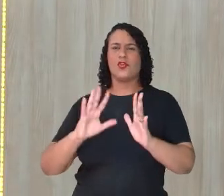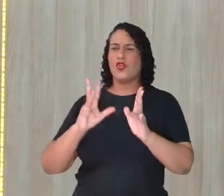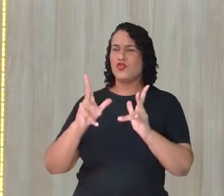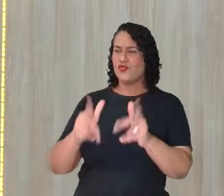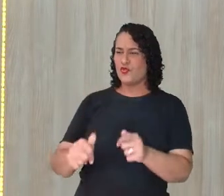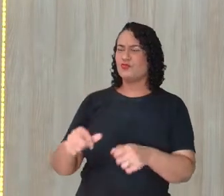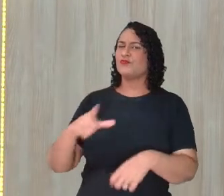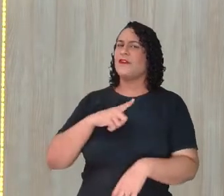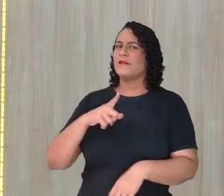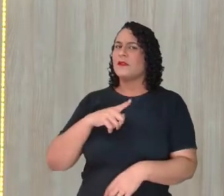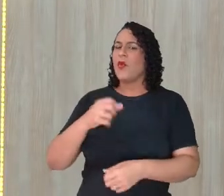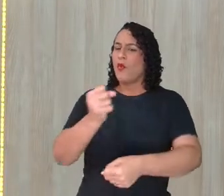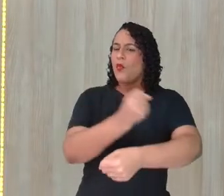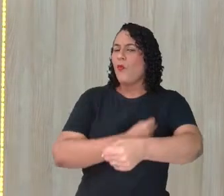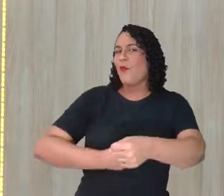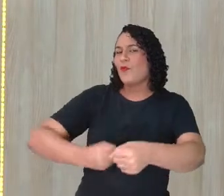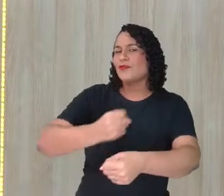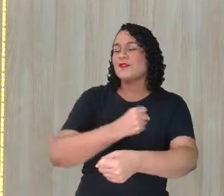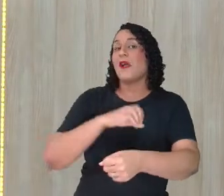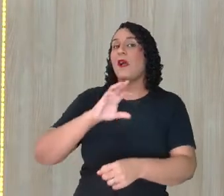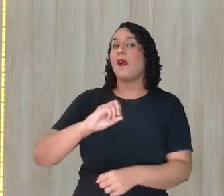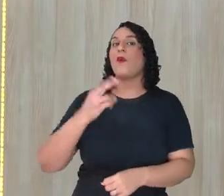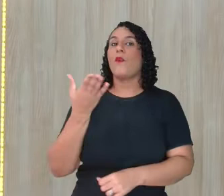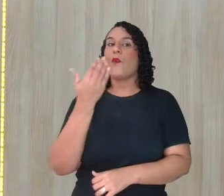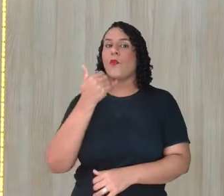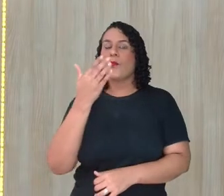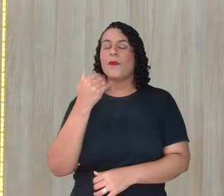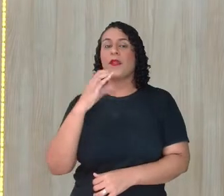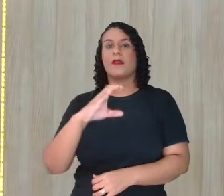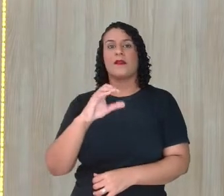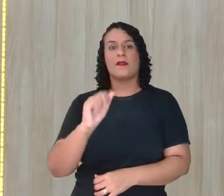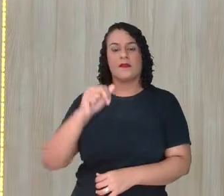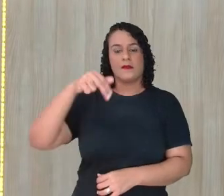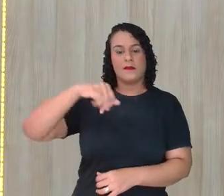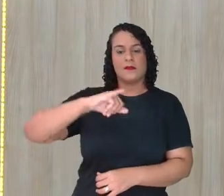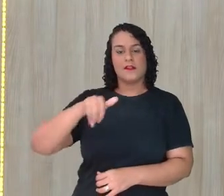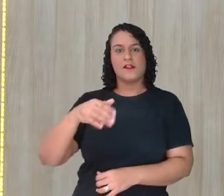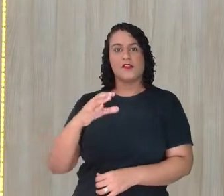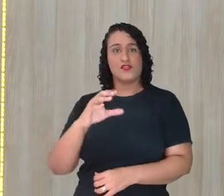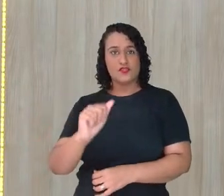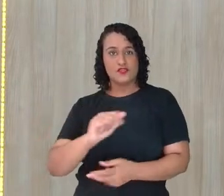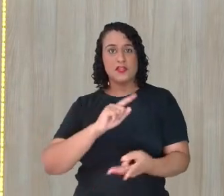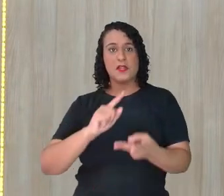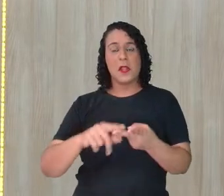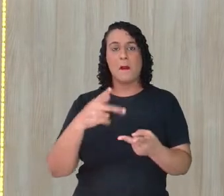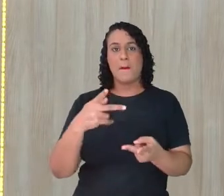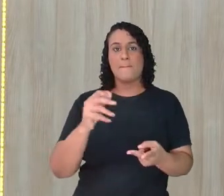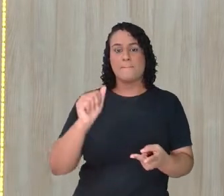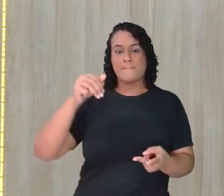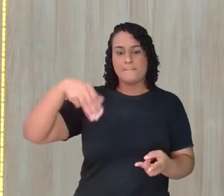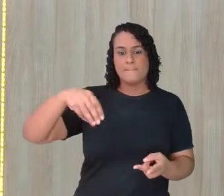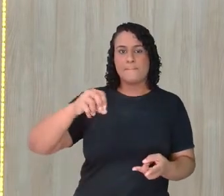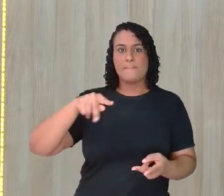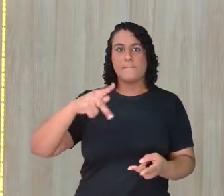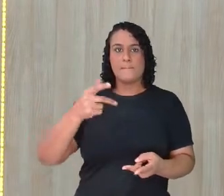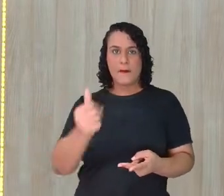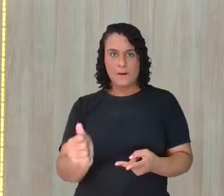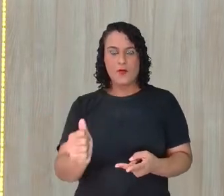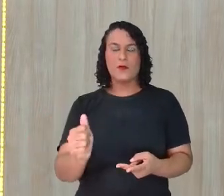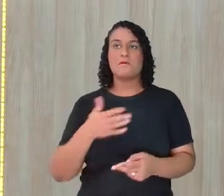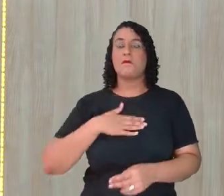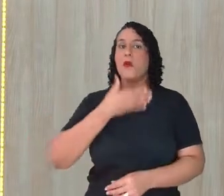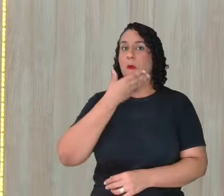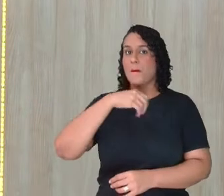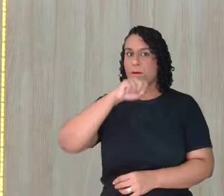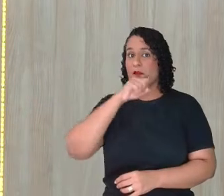em casa, eu deve ter comido, né, uma canjiquinha, uma pamonha, e na canjiquinha, né, meu pai, por exemplo, quando